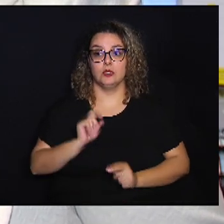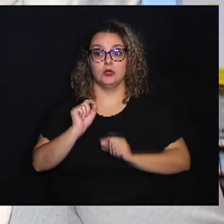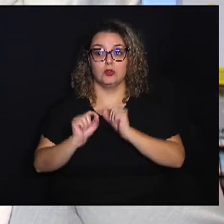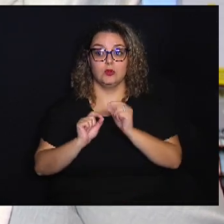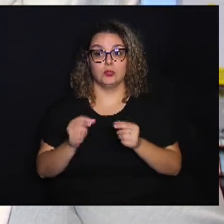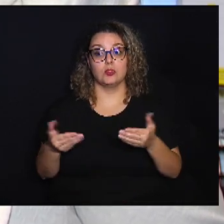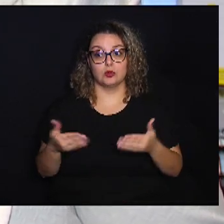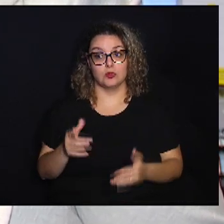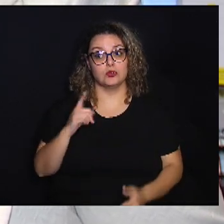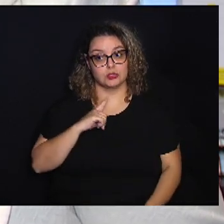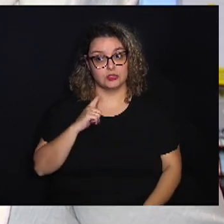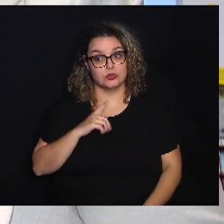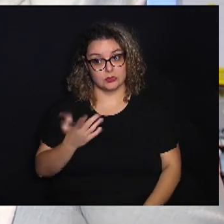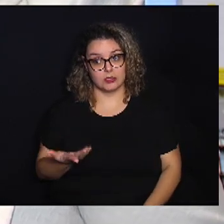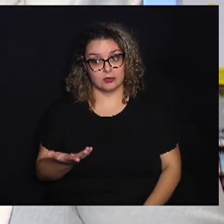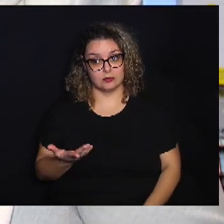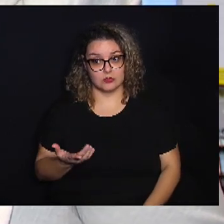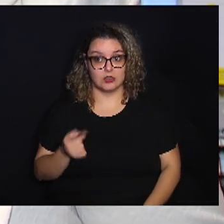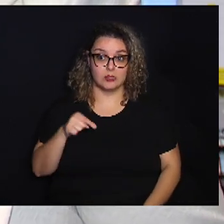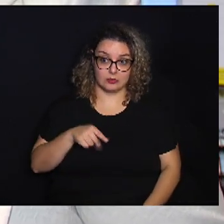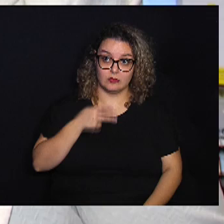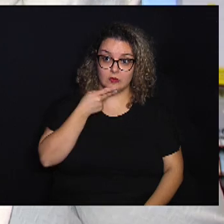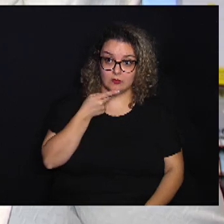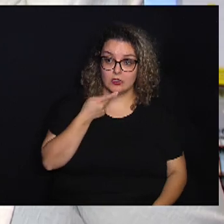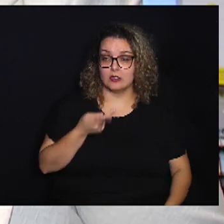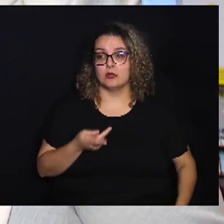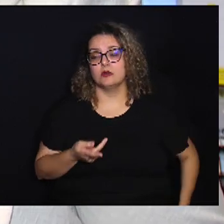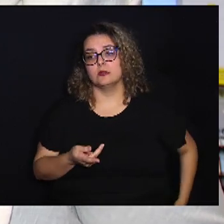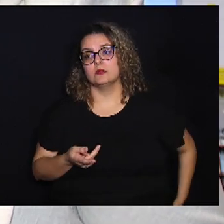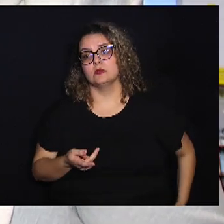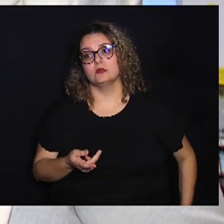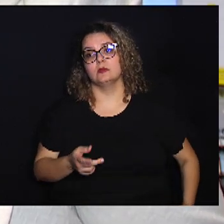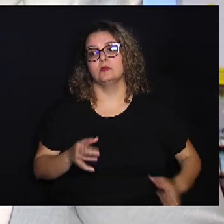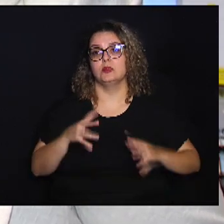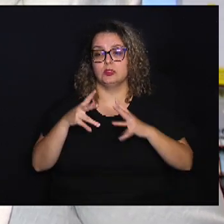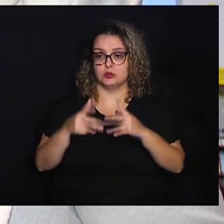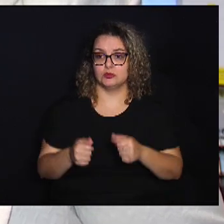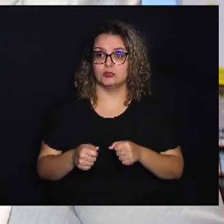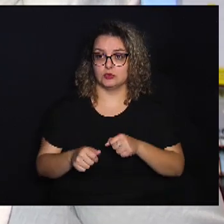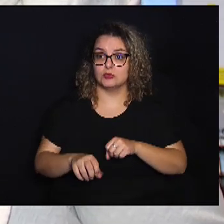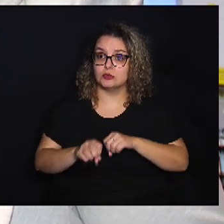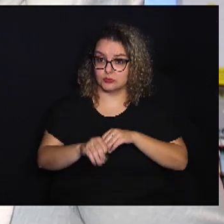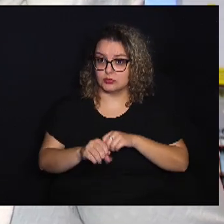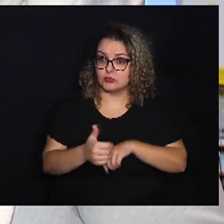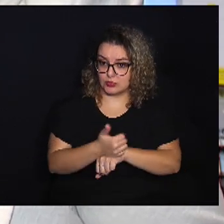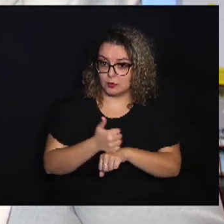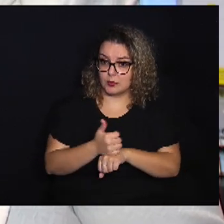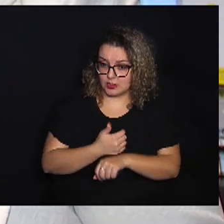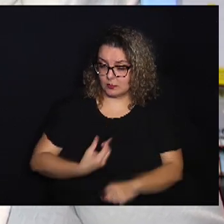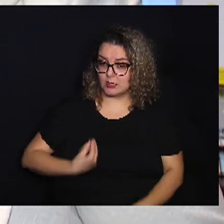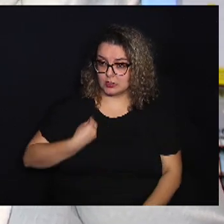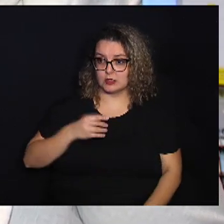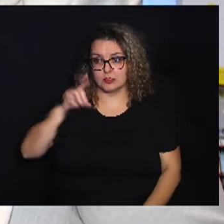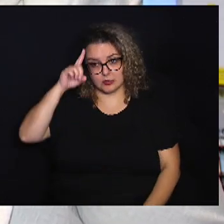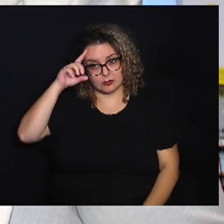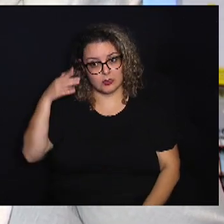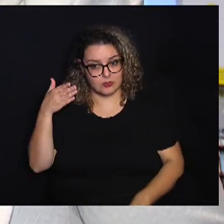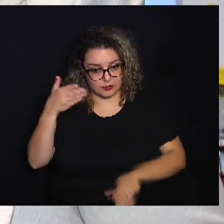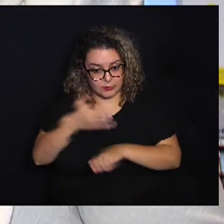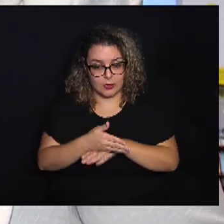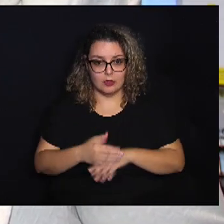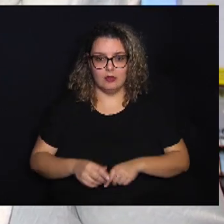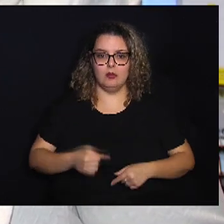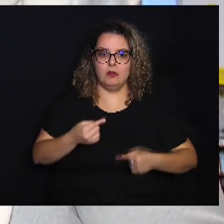no município, e ali que foi relatado por todos os educadores ali presentes, que participaram ativamente